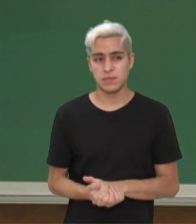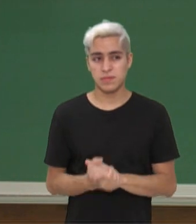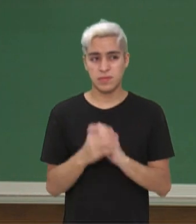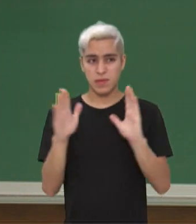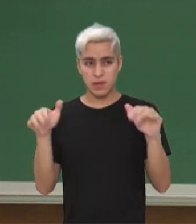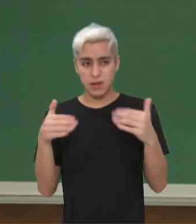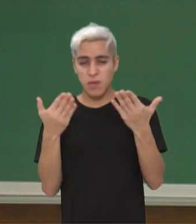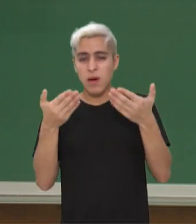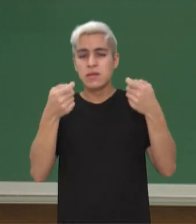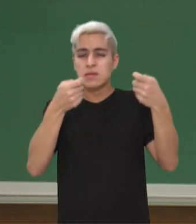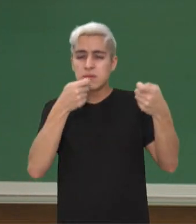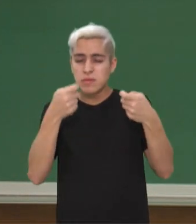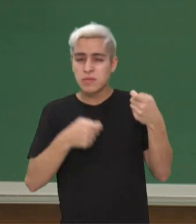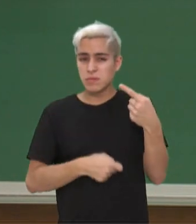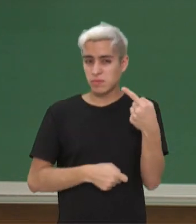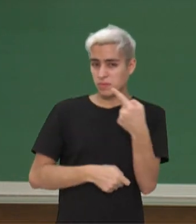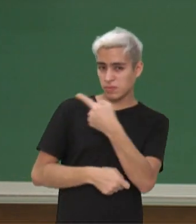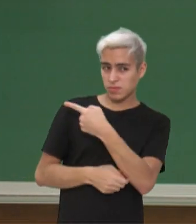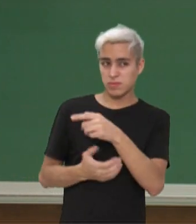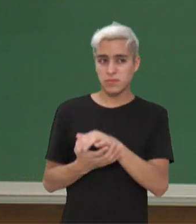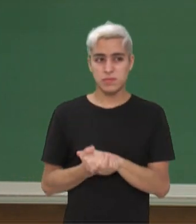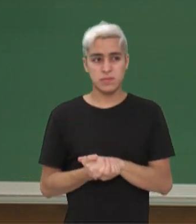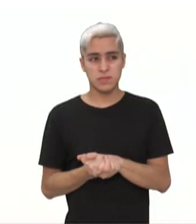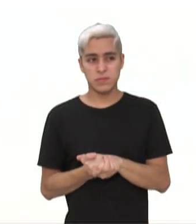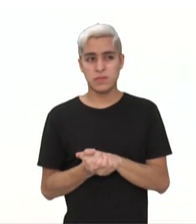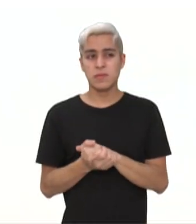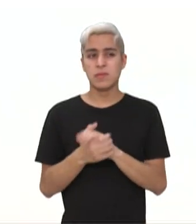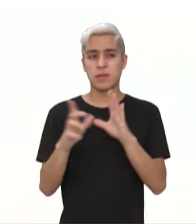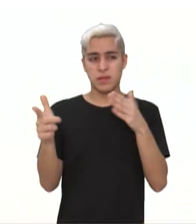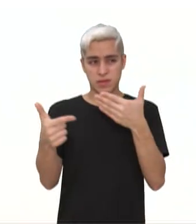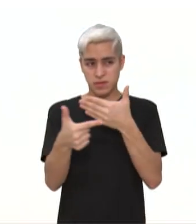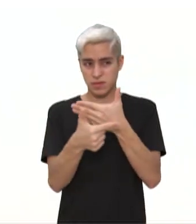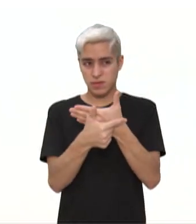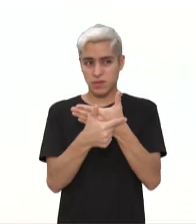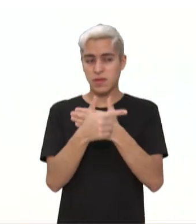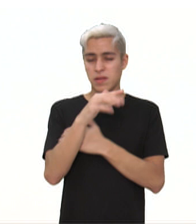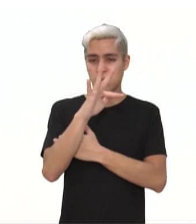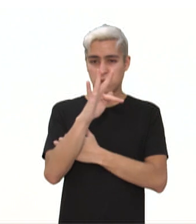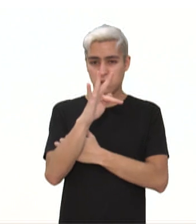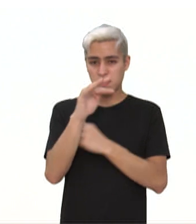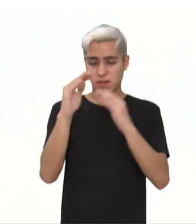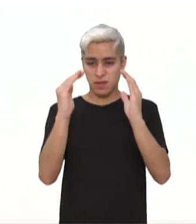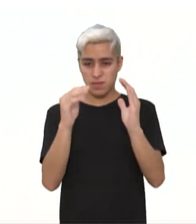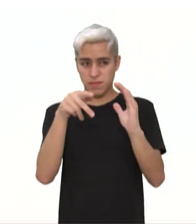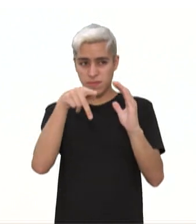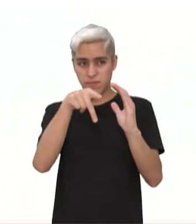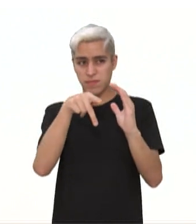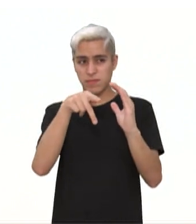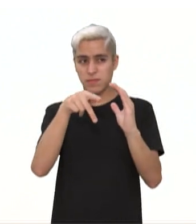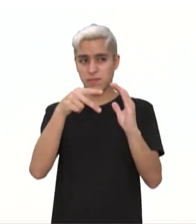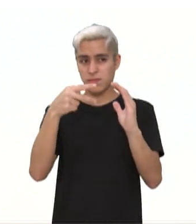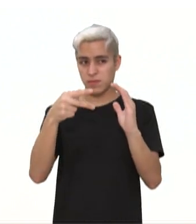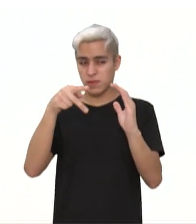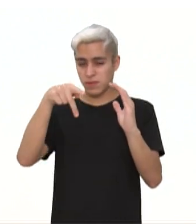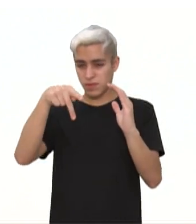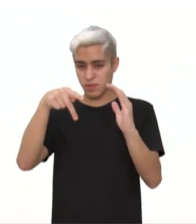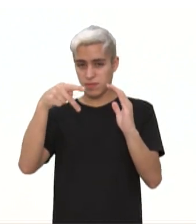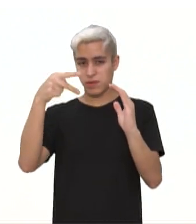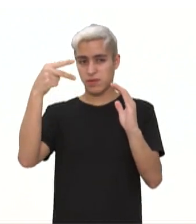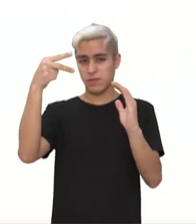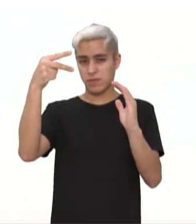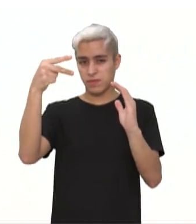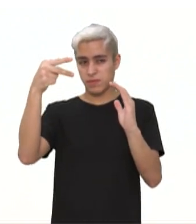Quais as coordenadas do vértice da função fp 2p ao